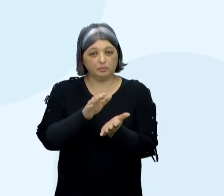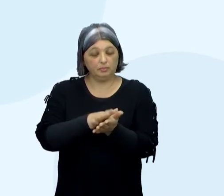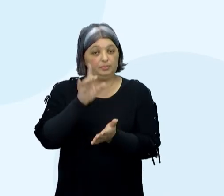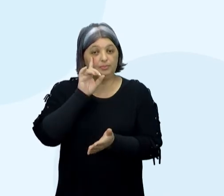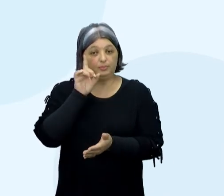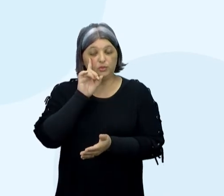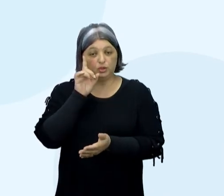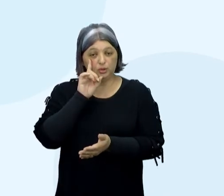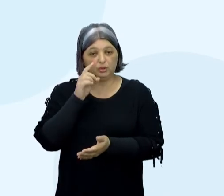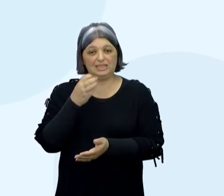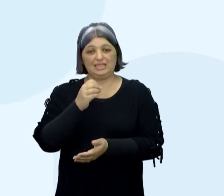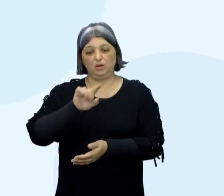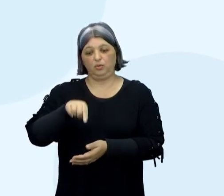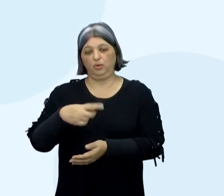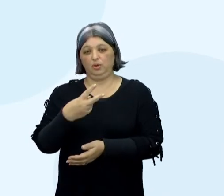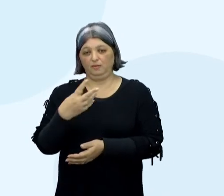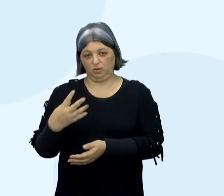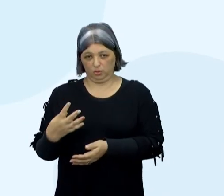dia,